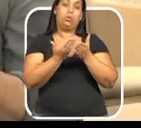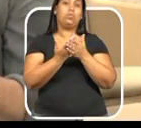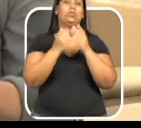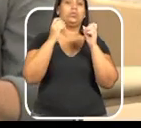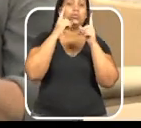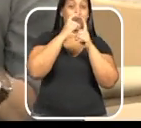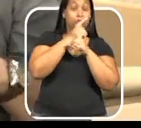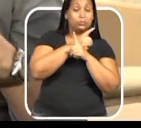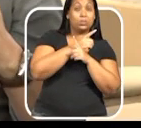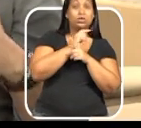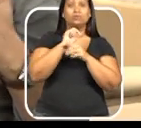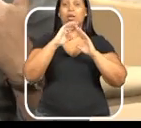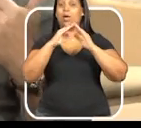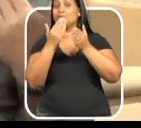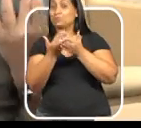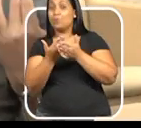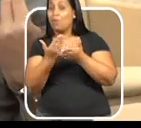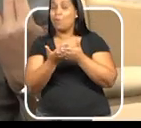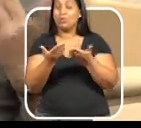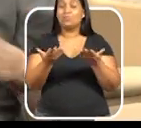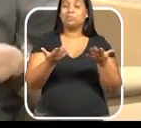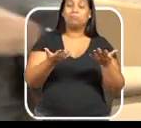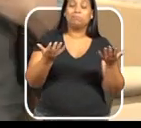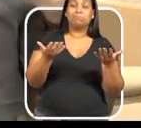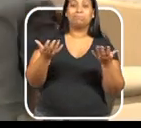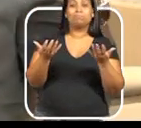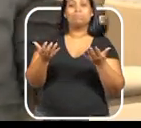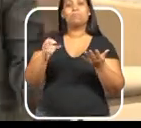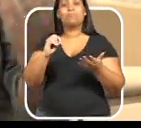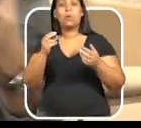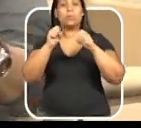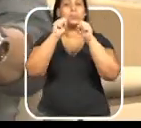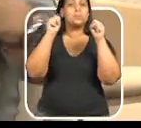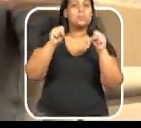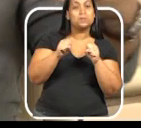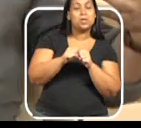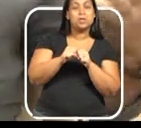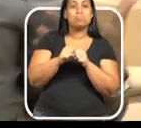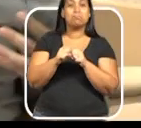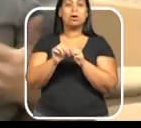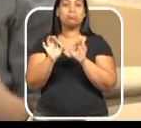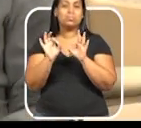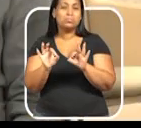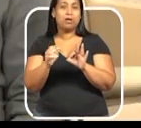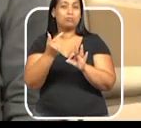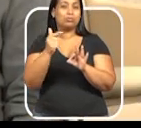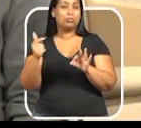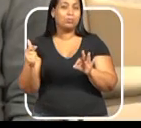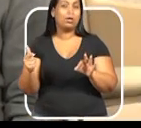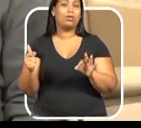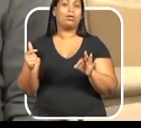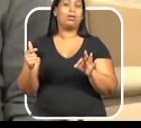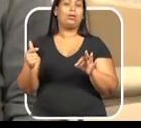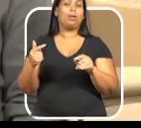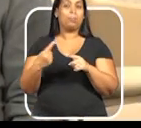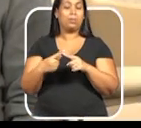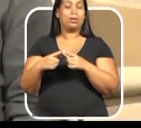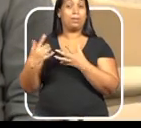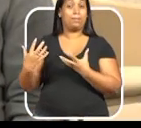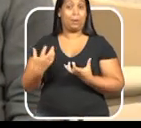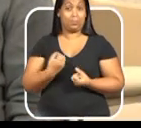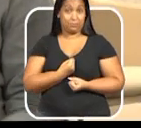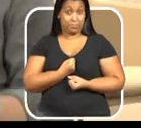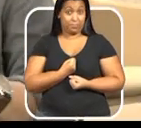do ponto de vista de que as escolas não necessariamente, né, ou sistemas de ensino não estão preparadas, né, para